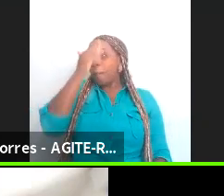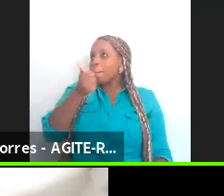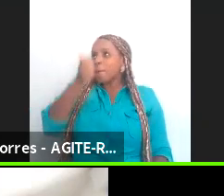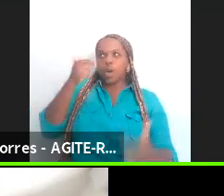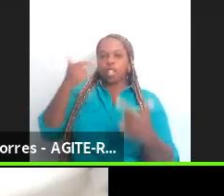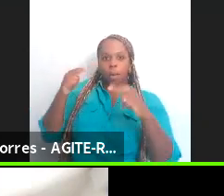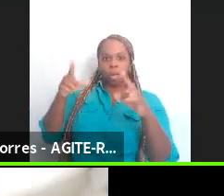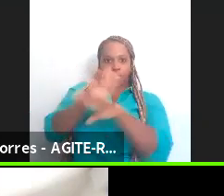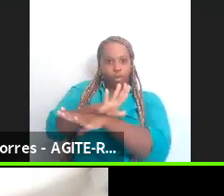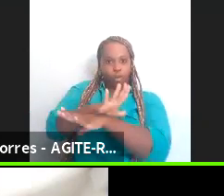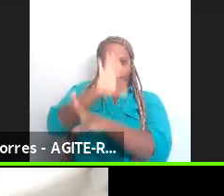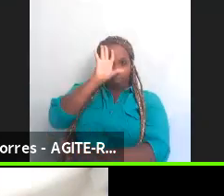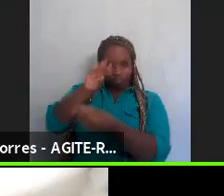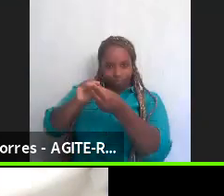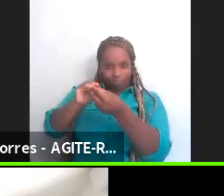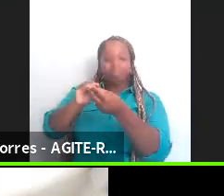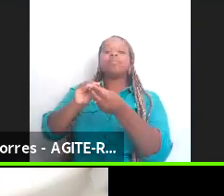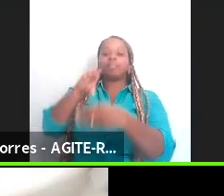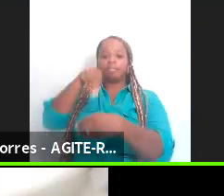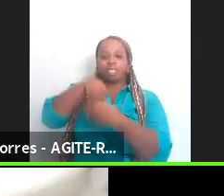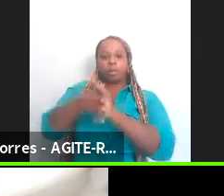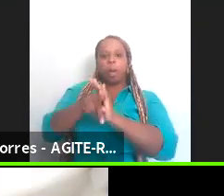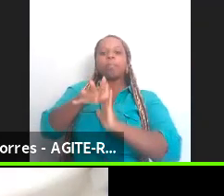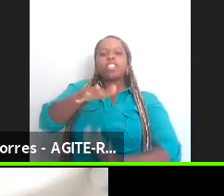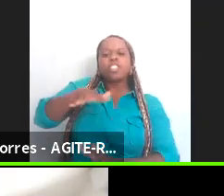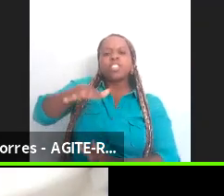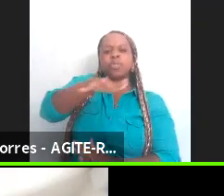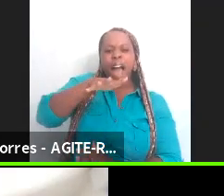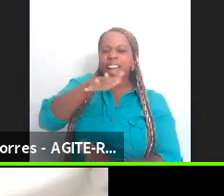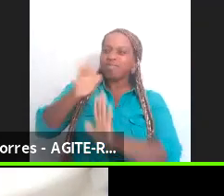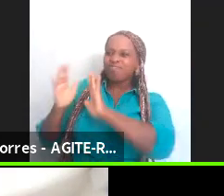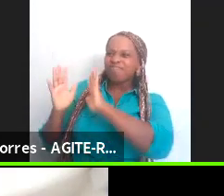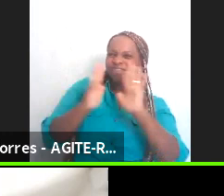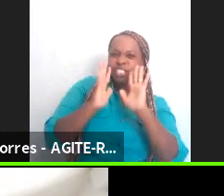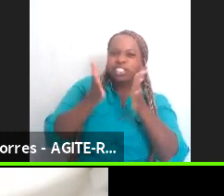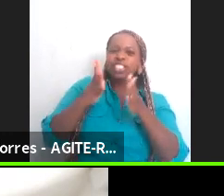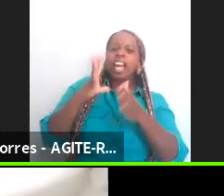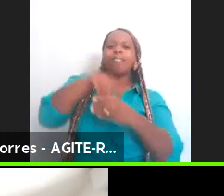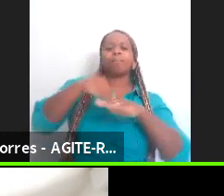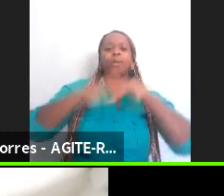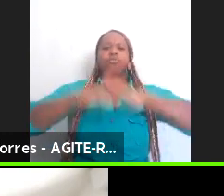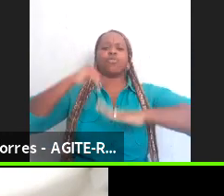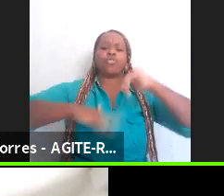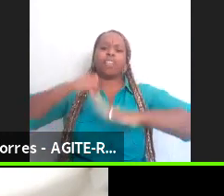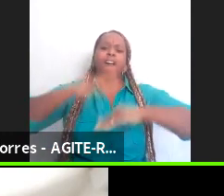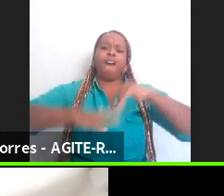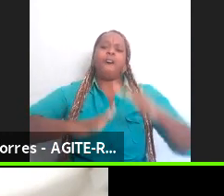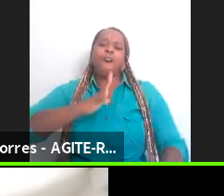e... No estágio em que eu me encontro na minha carreira, eu tenho reconhecimento